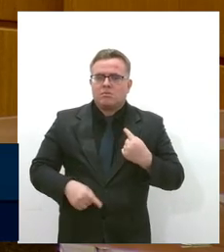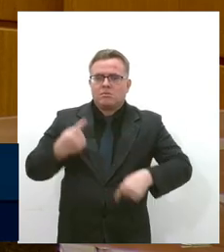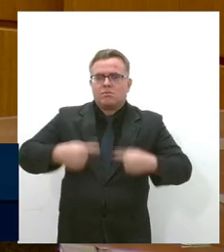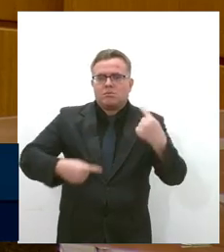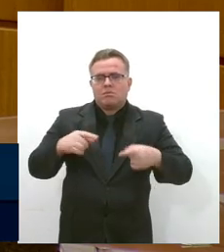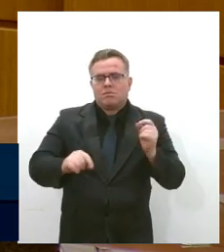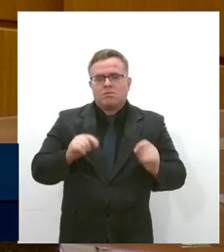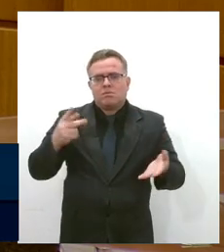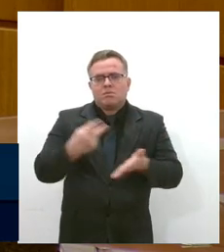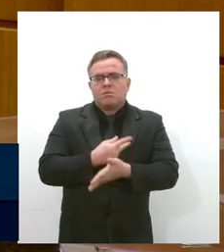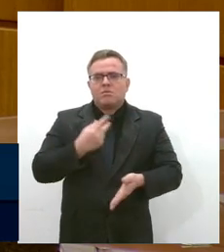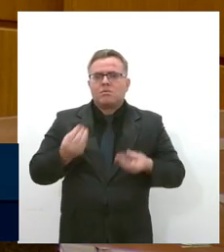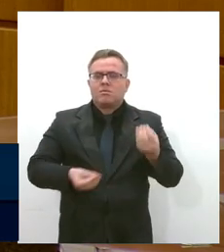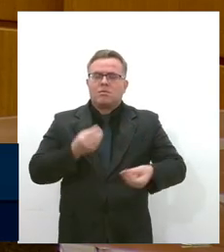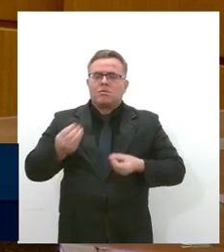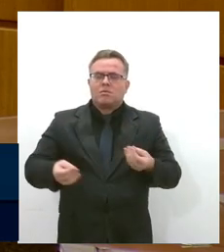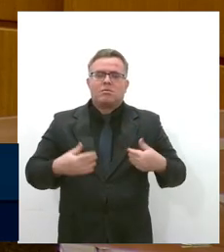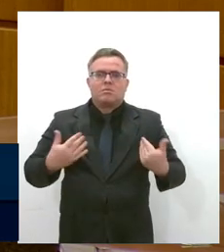para provocar